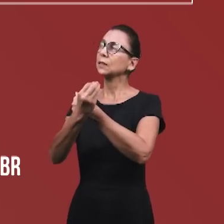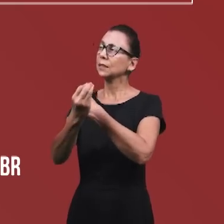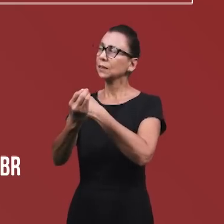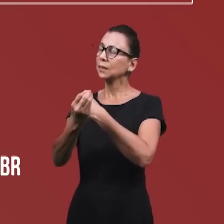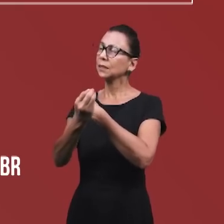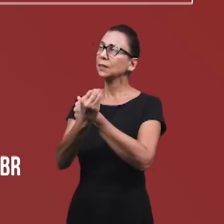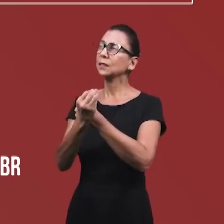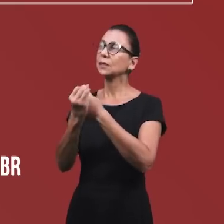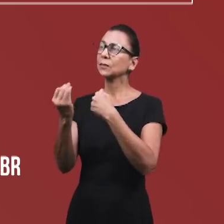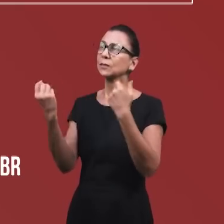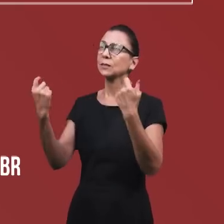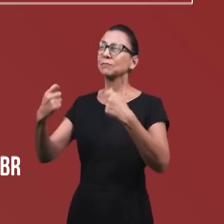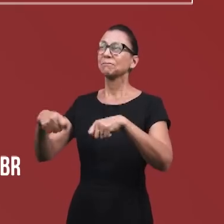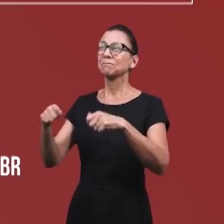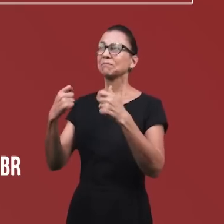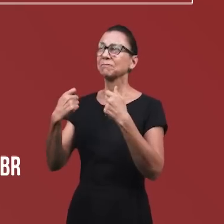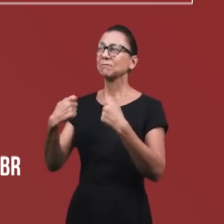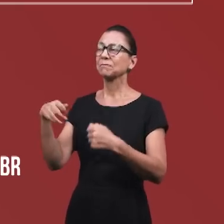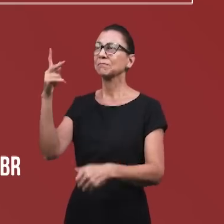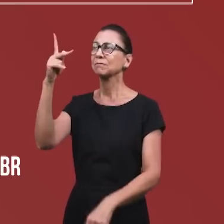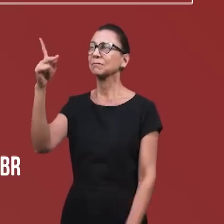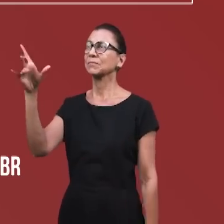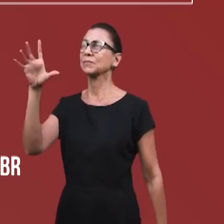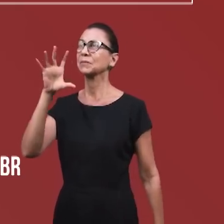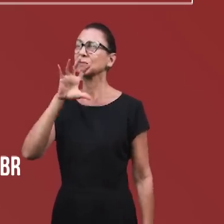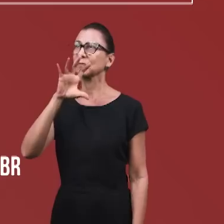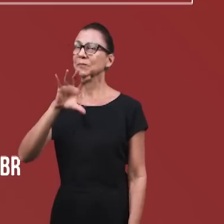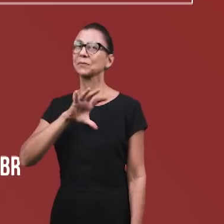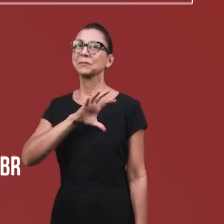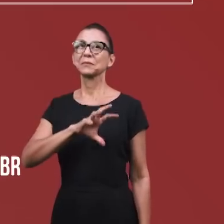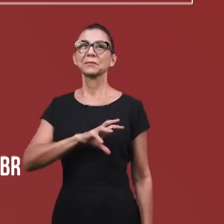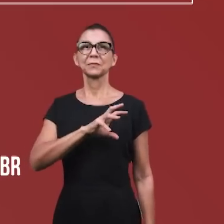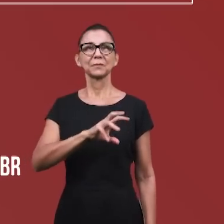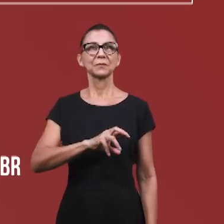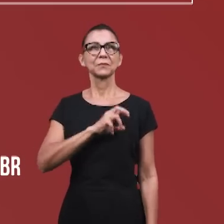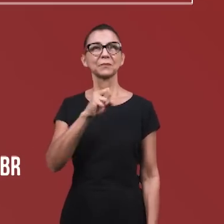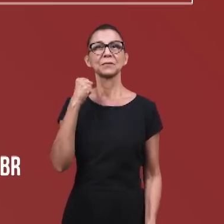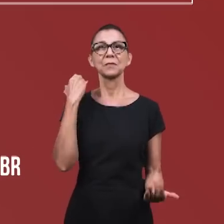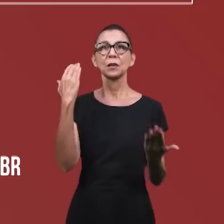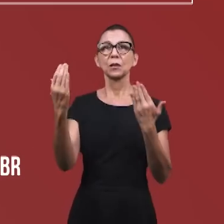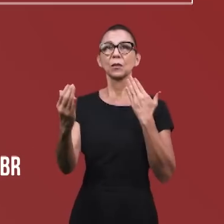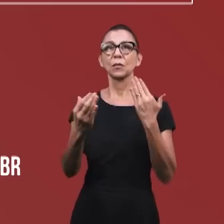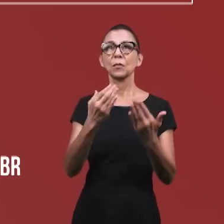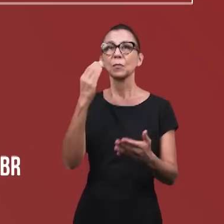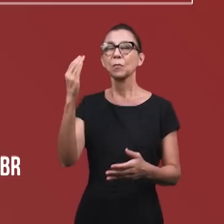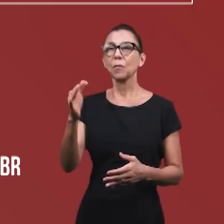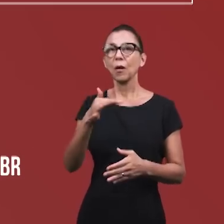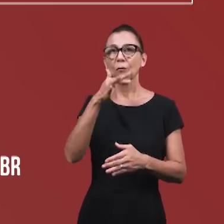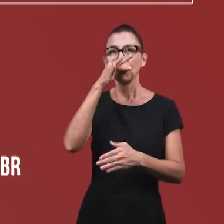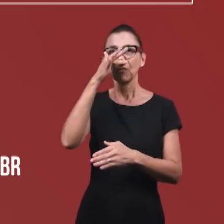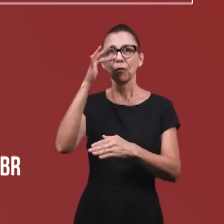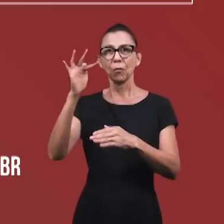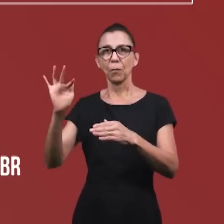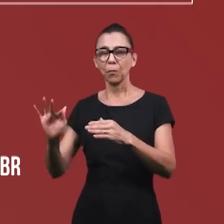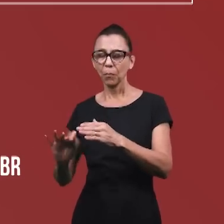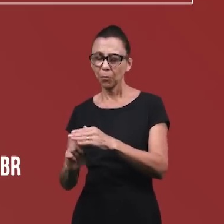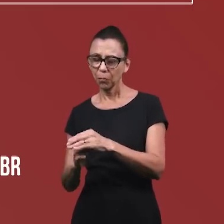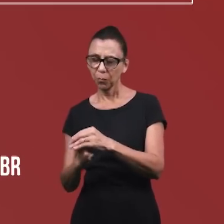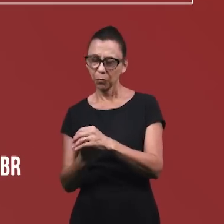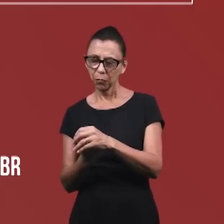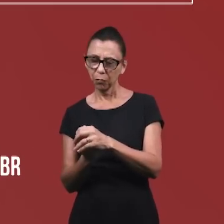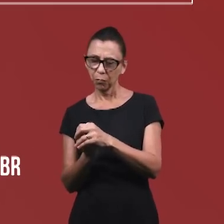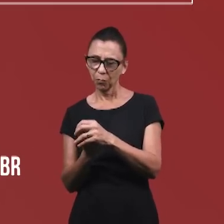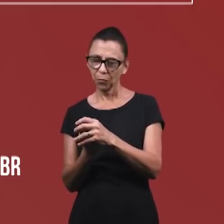de mim com teu amor, como uma flor pequena